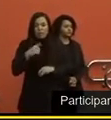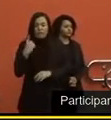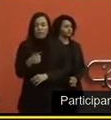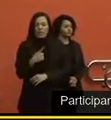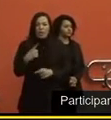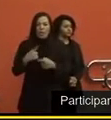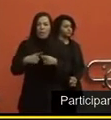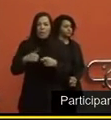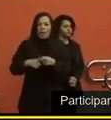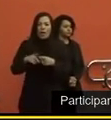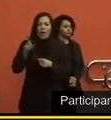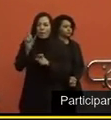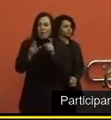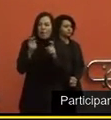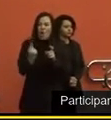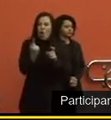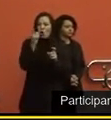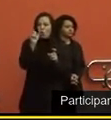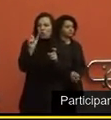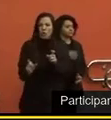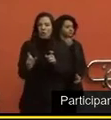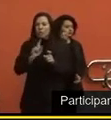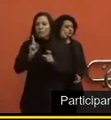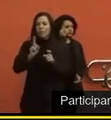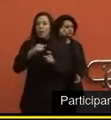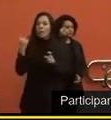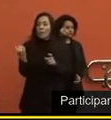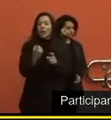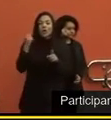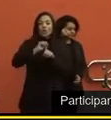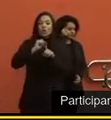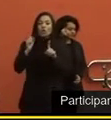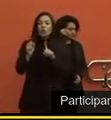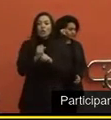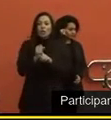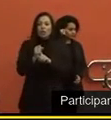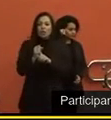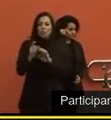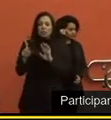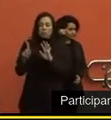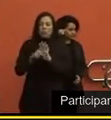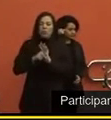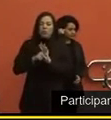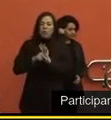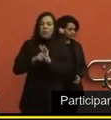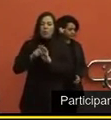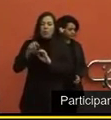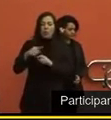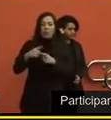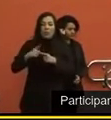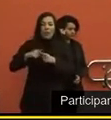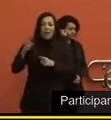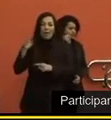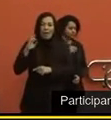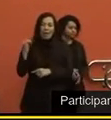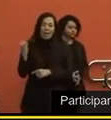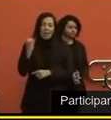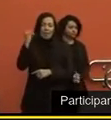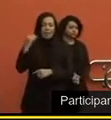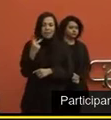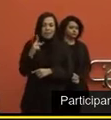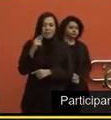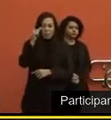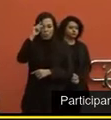não pertencem a ninguém em particular, e os individuais indisponíveis, os quais, pela relevância que ostentam para o ser